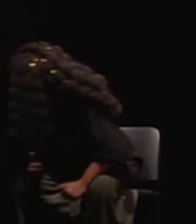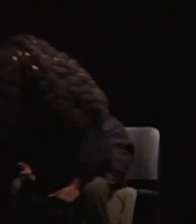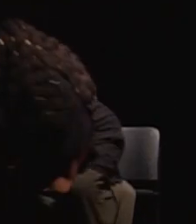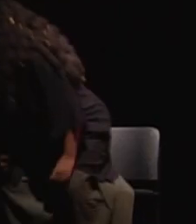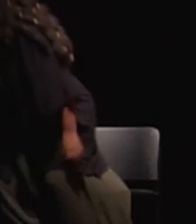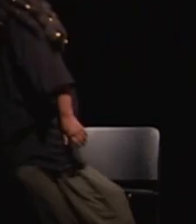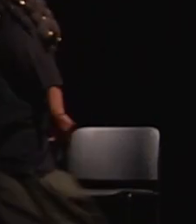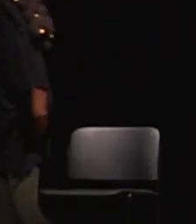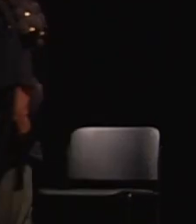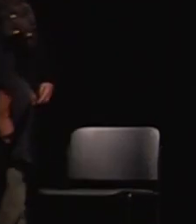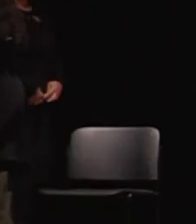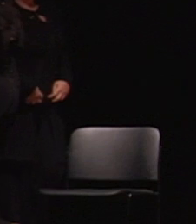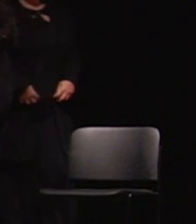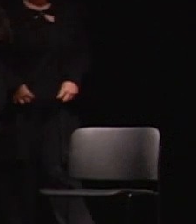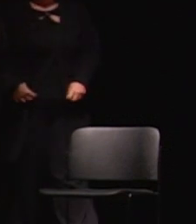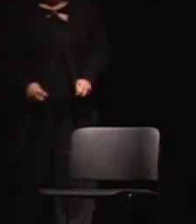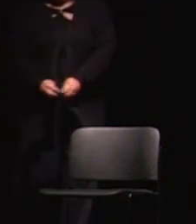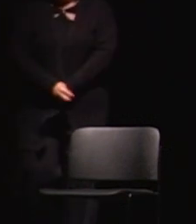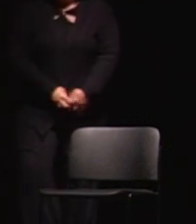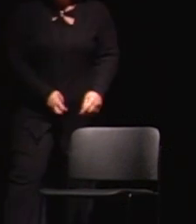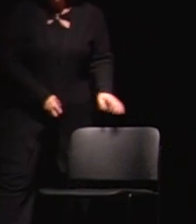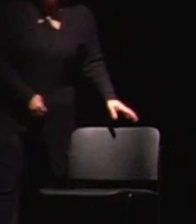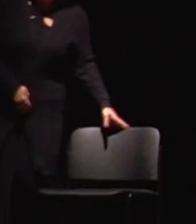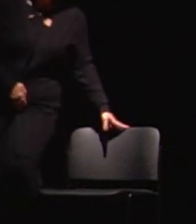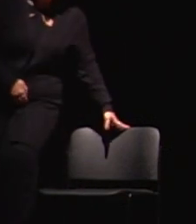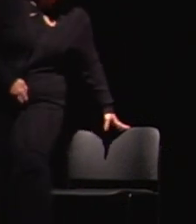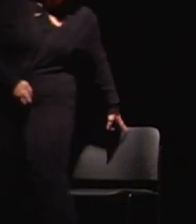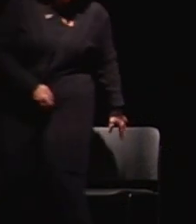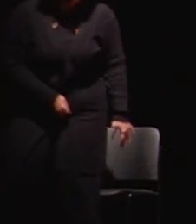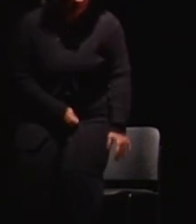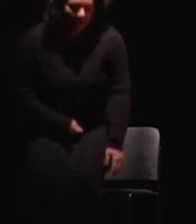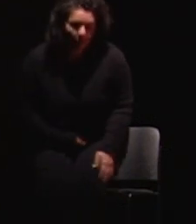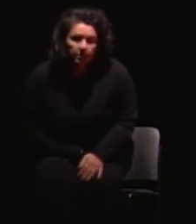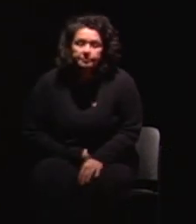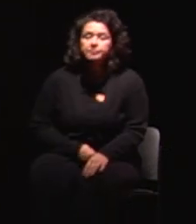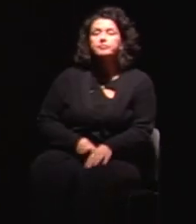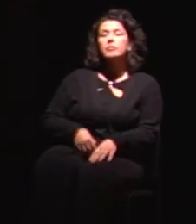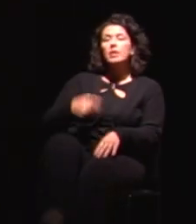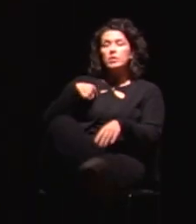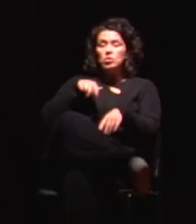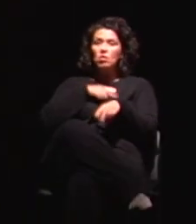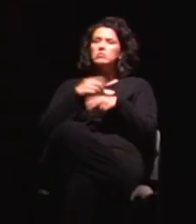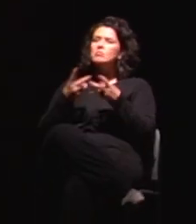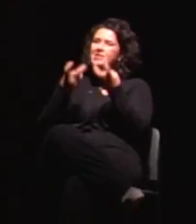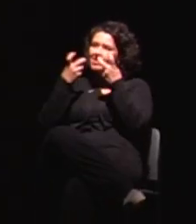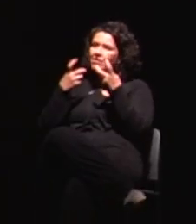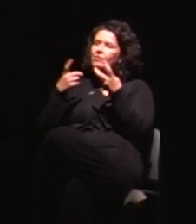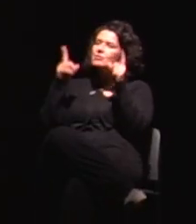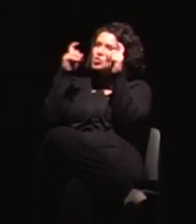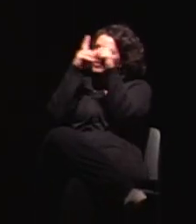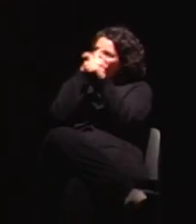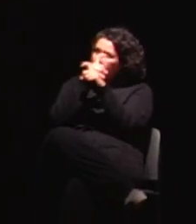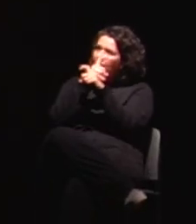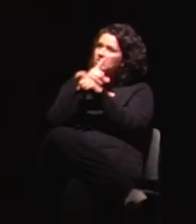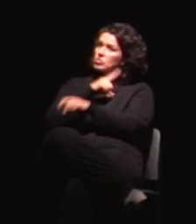E daí a gente via essa dificuldade e, quando esgotava,